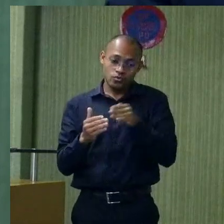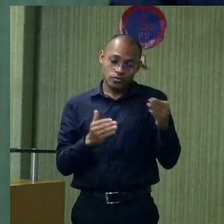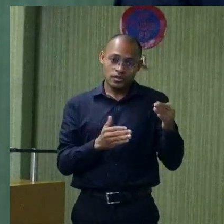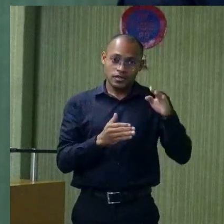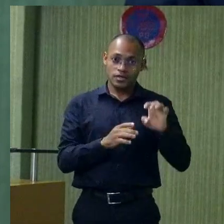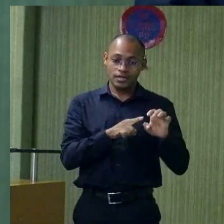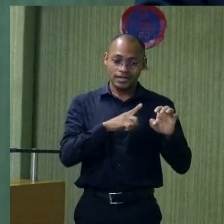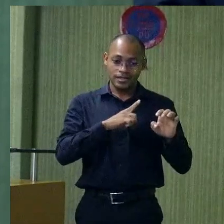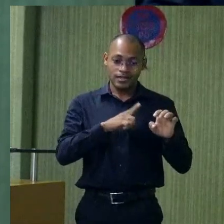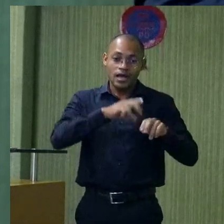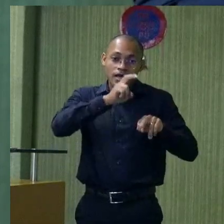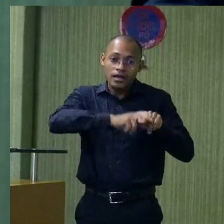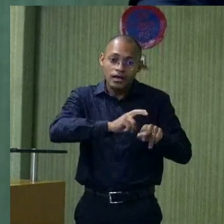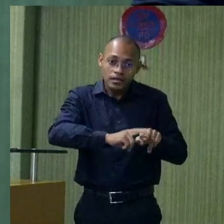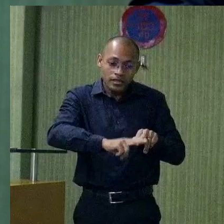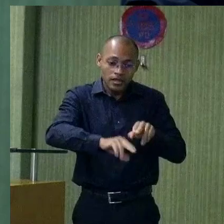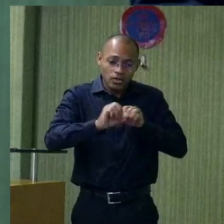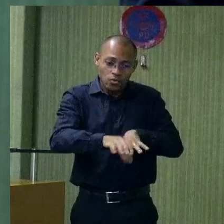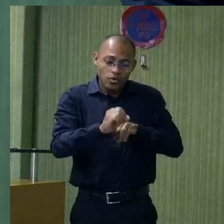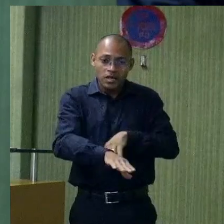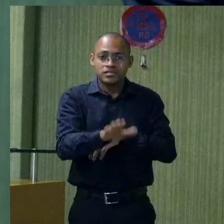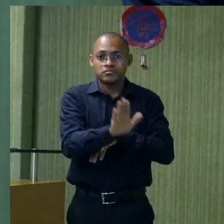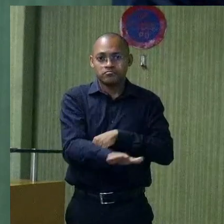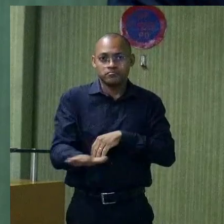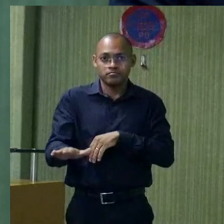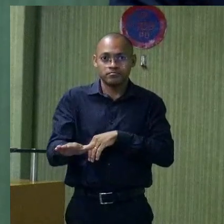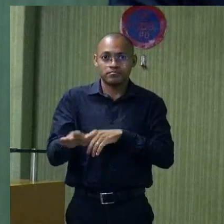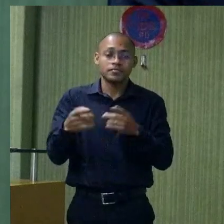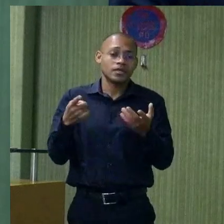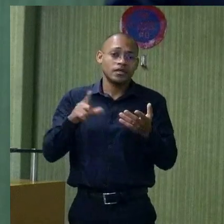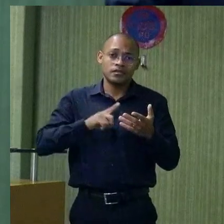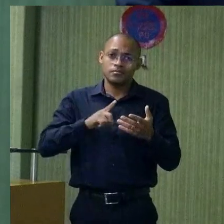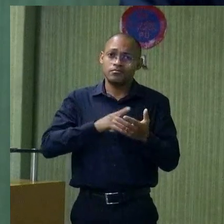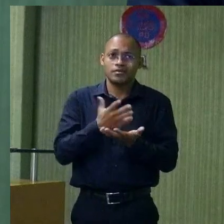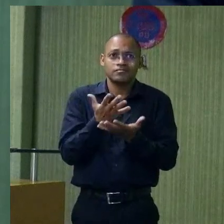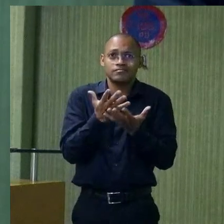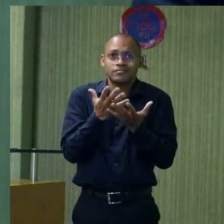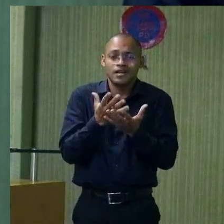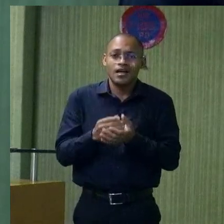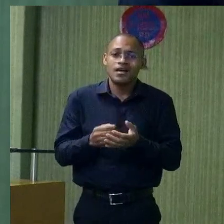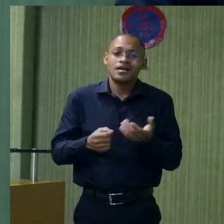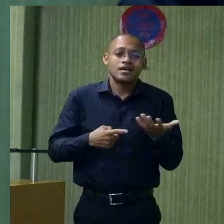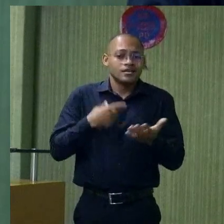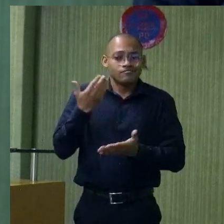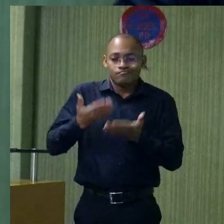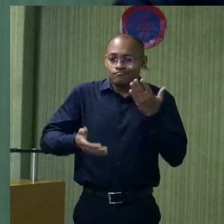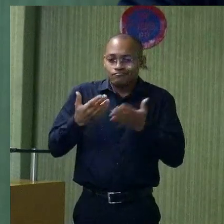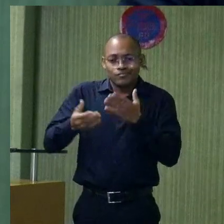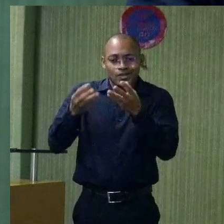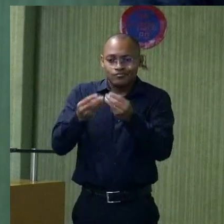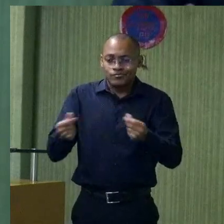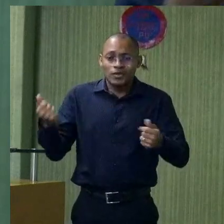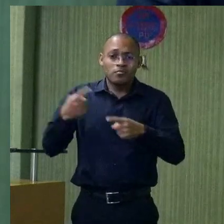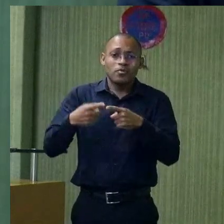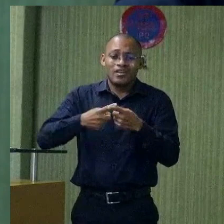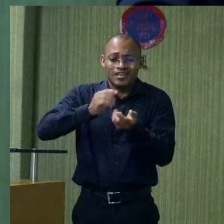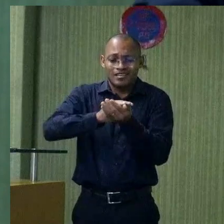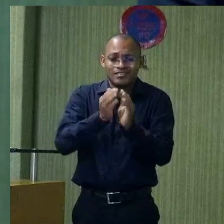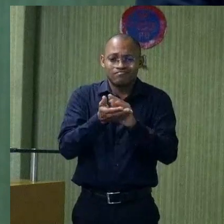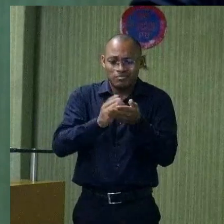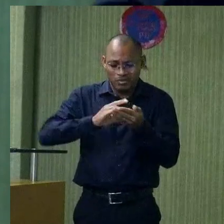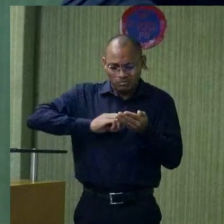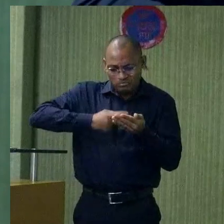cadeirinhas da Educação Infantil então ã muito se perdeu porque é uma lama além de contaminada tinha que ter